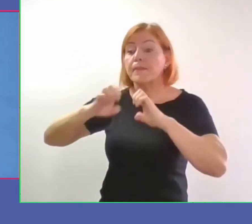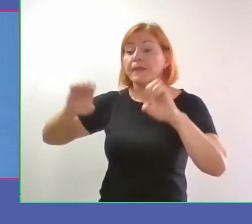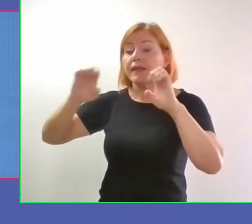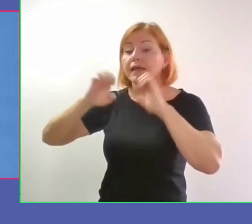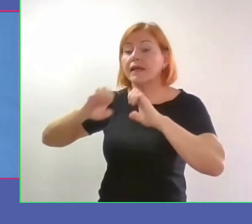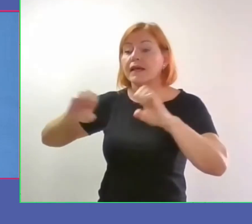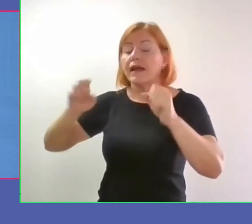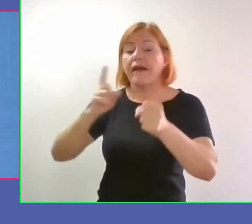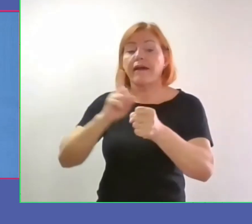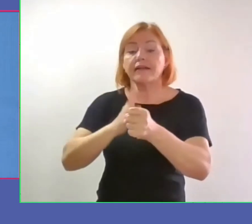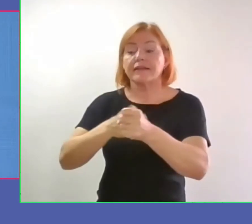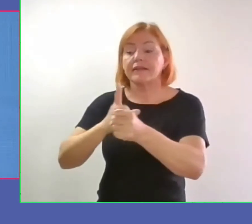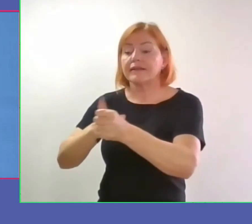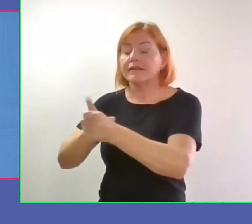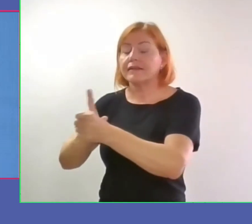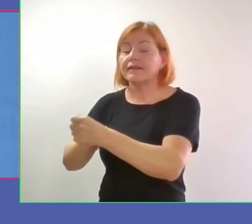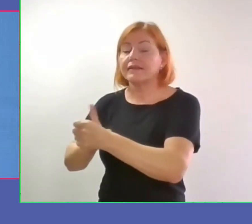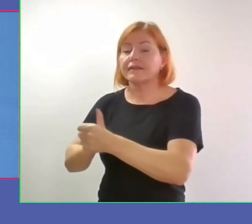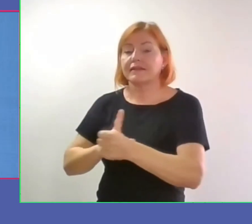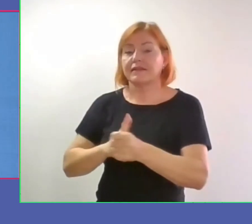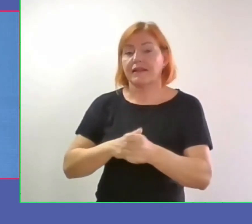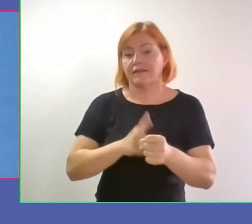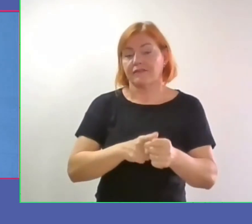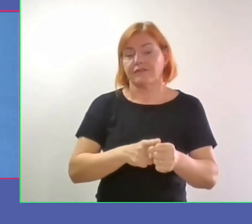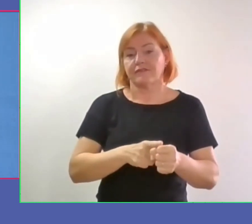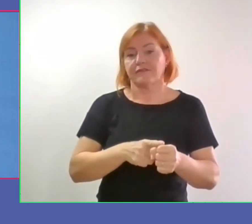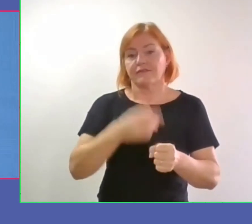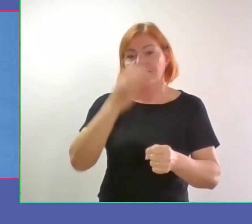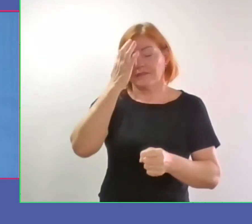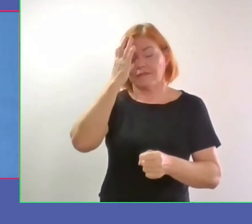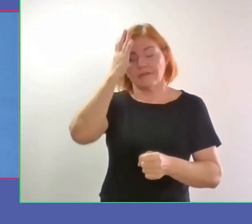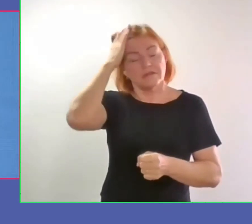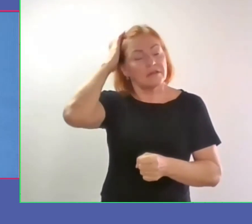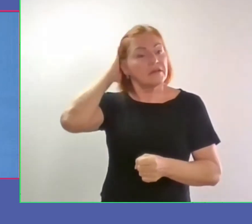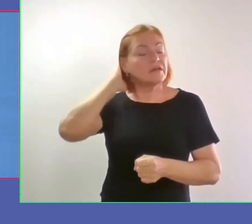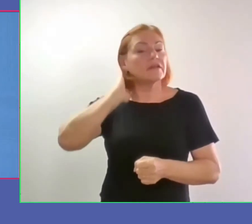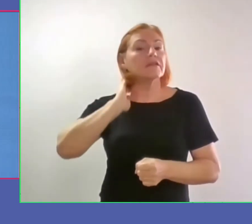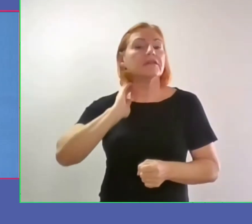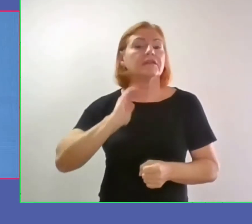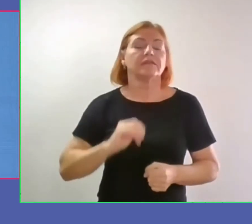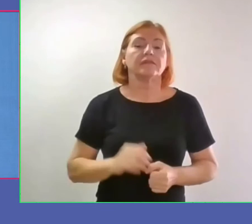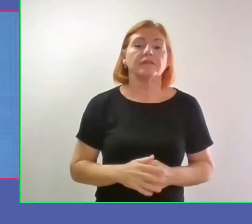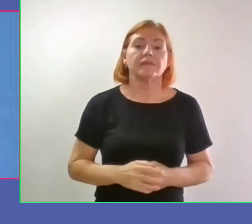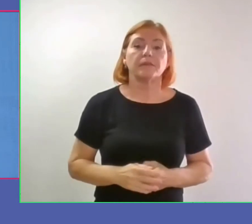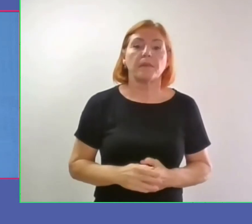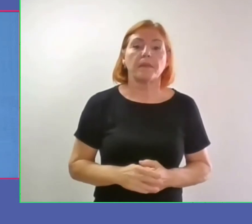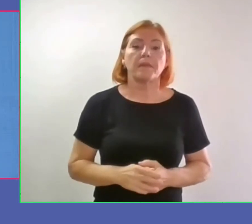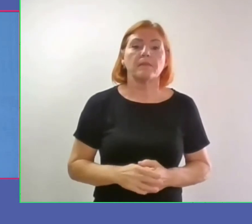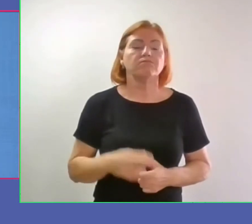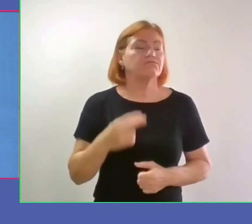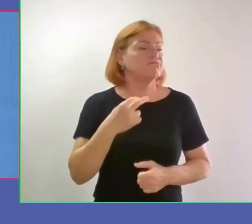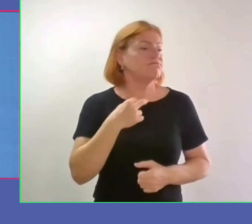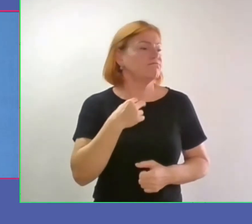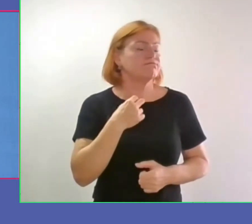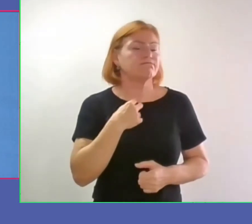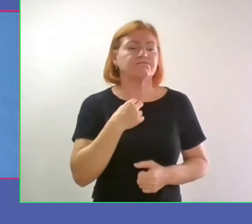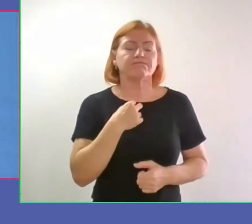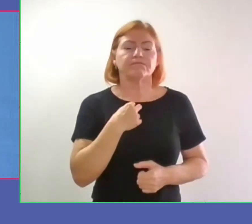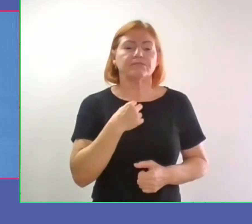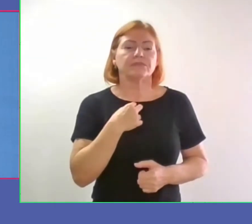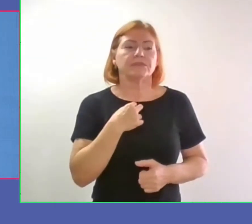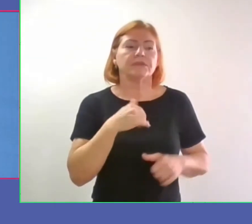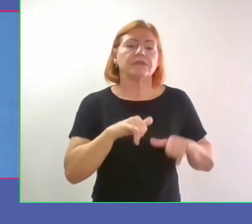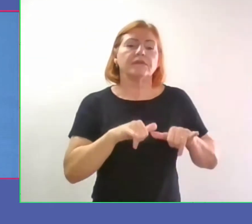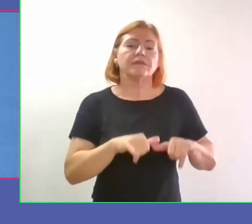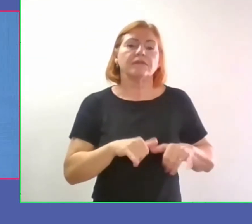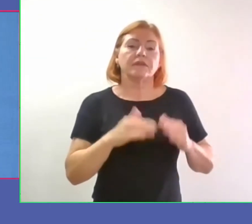tem que contagiar o nosso coração. Não podemos ficar em casa acomodados. Vamos, irmãos,